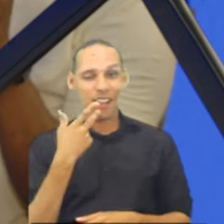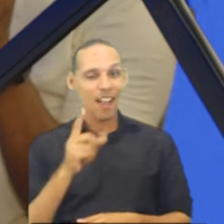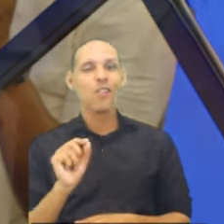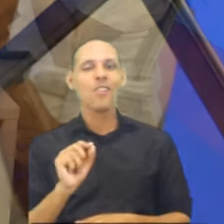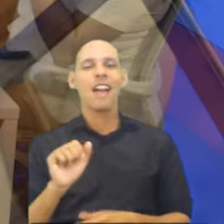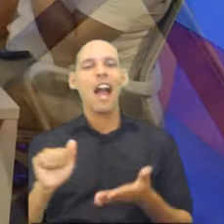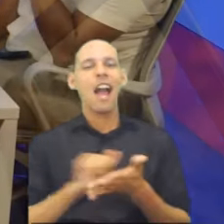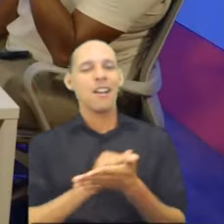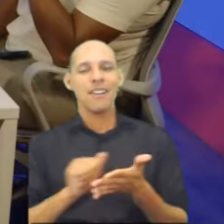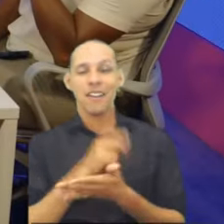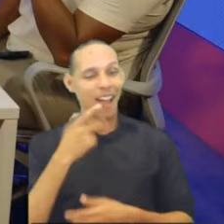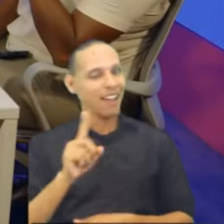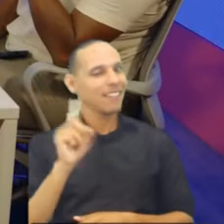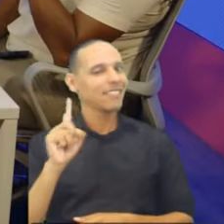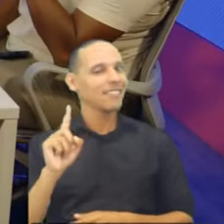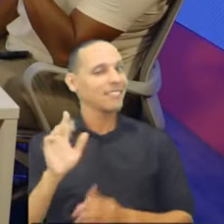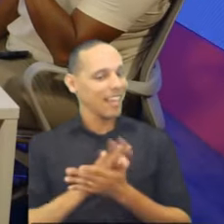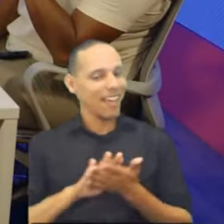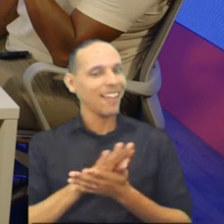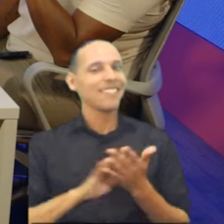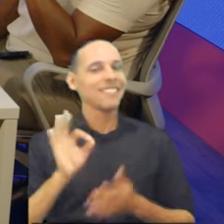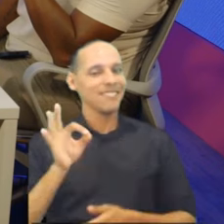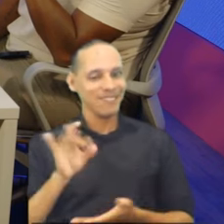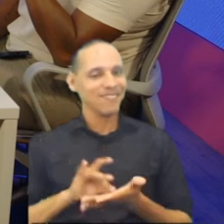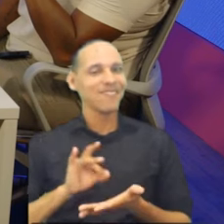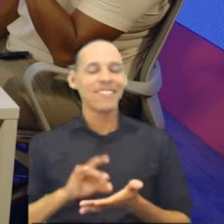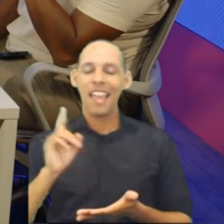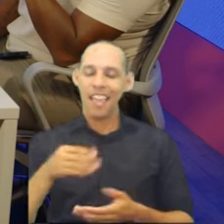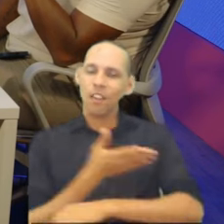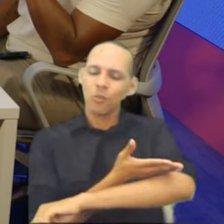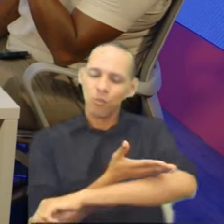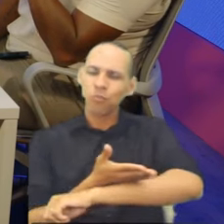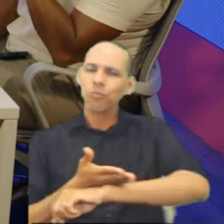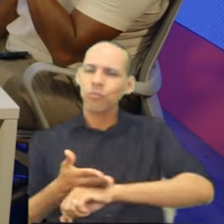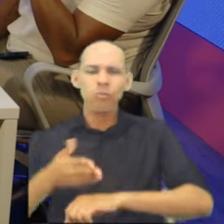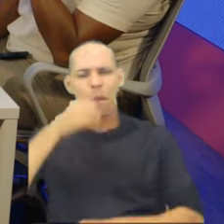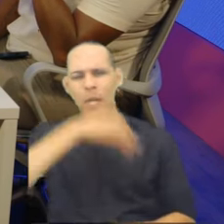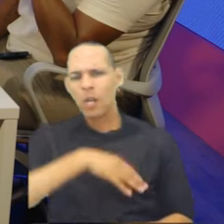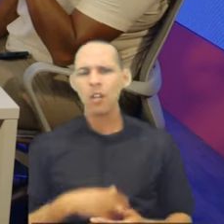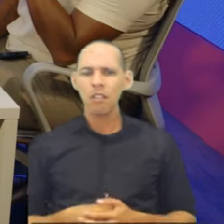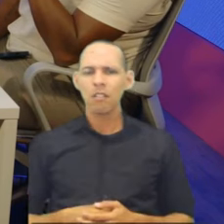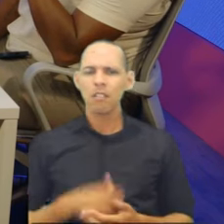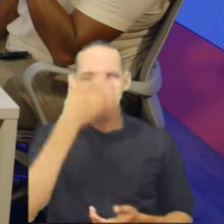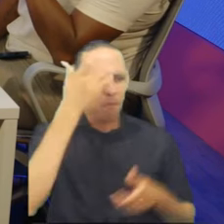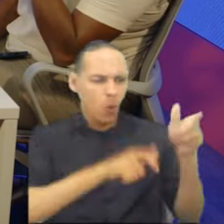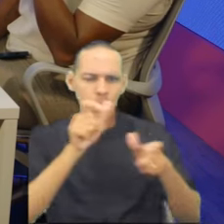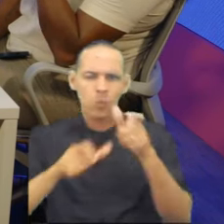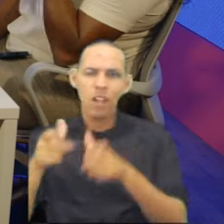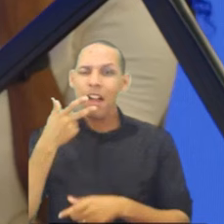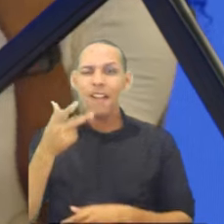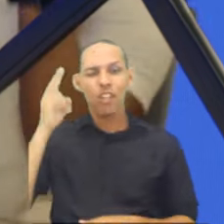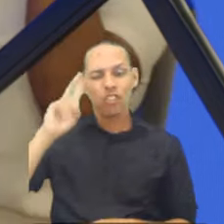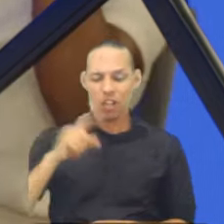falou ainda de apagamento né a gente não tocou nisso tocamos nisso mas é uma absurda as